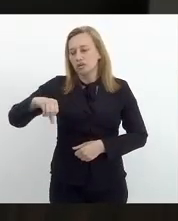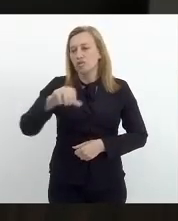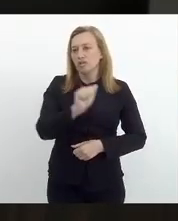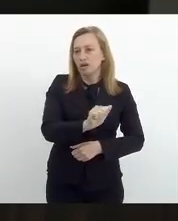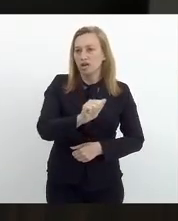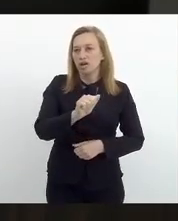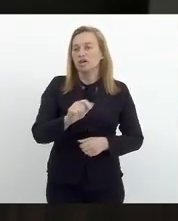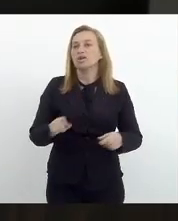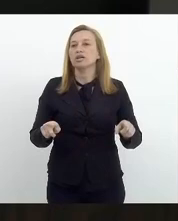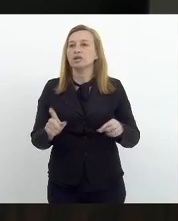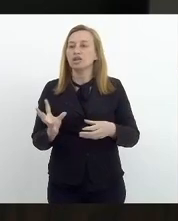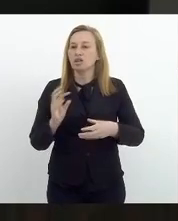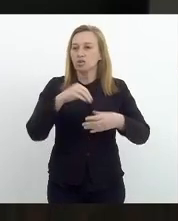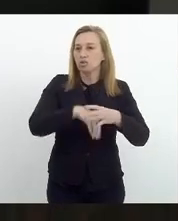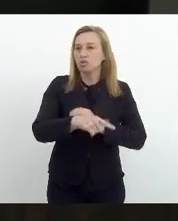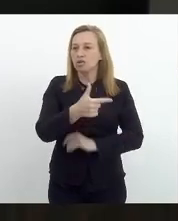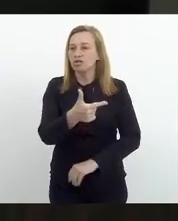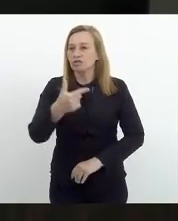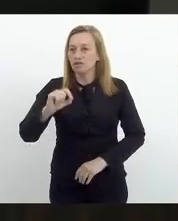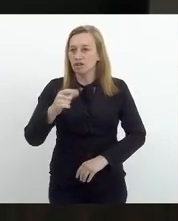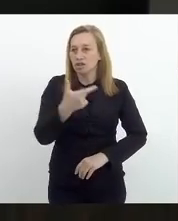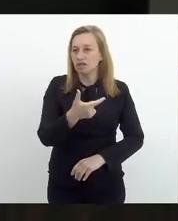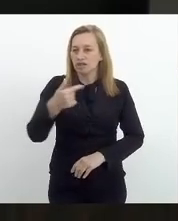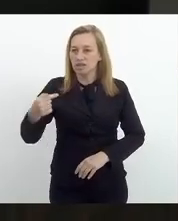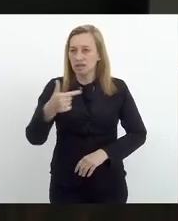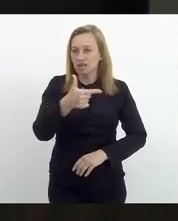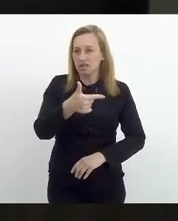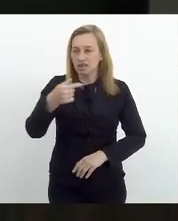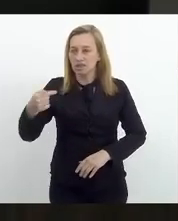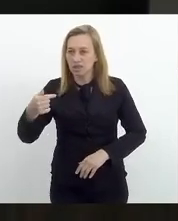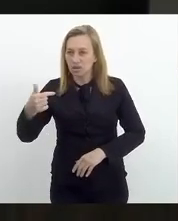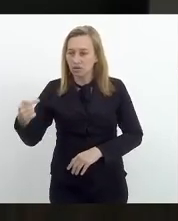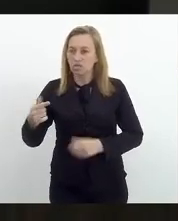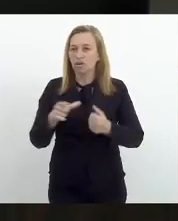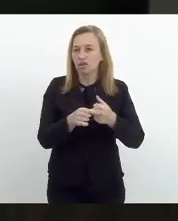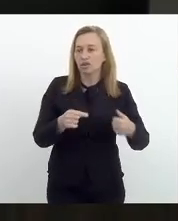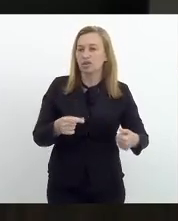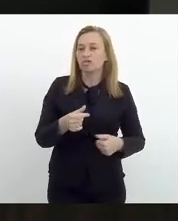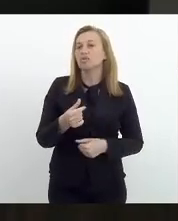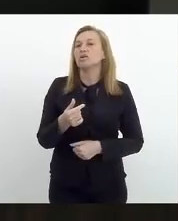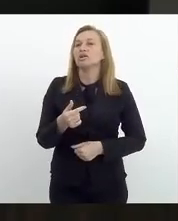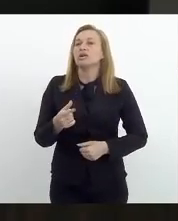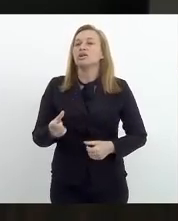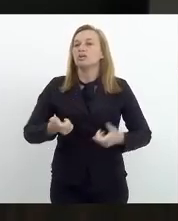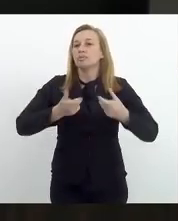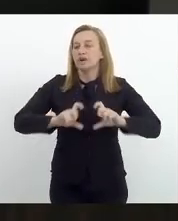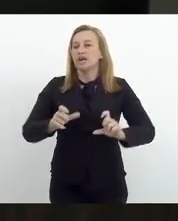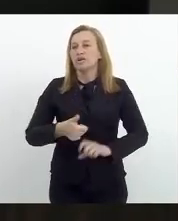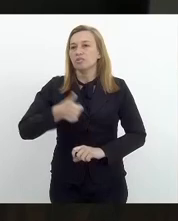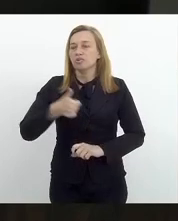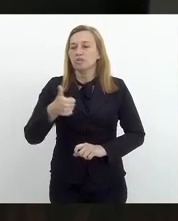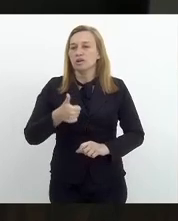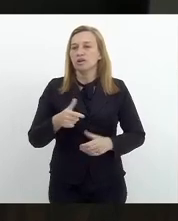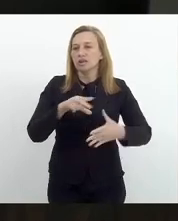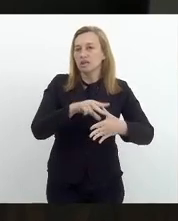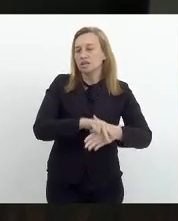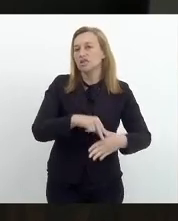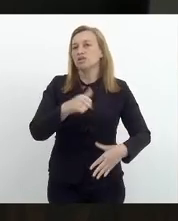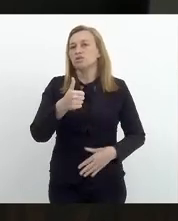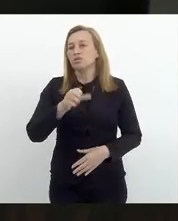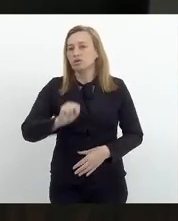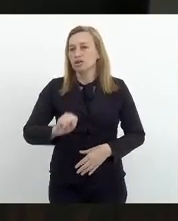incisos 2027 do artigo 77 o artigo 78 parágrafo primeiro do artigo 82 os incisos